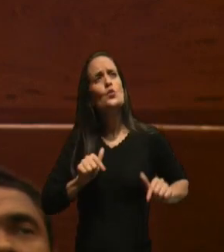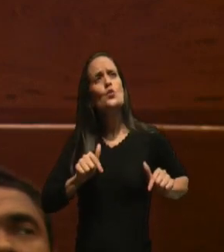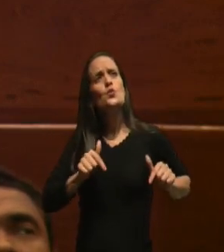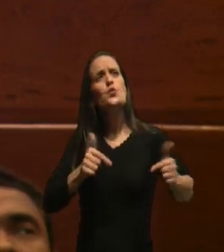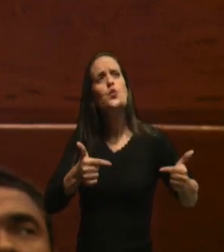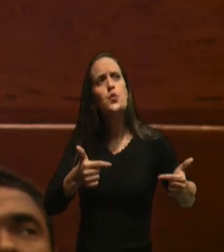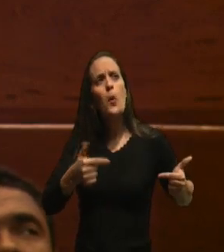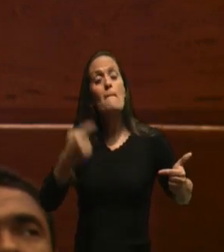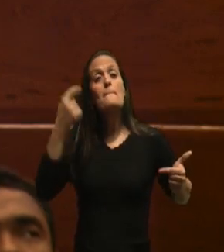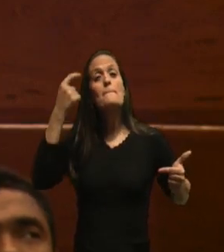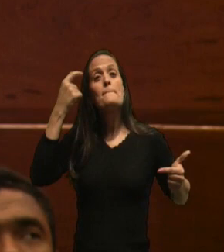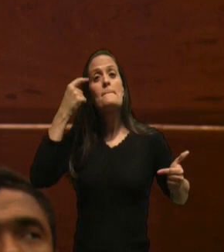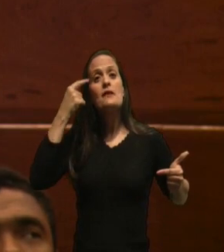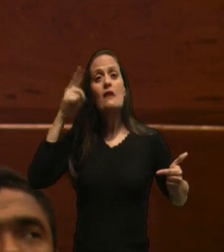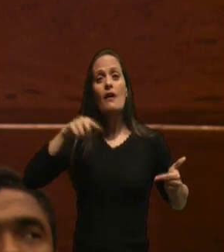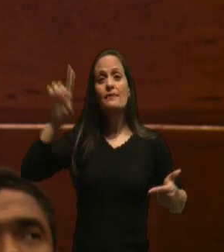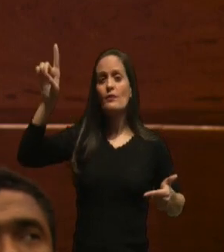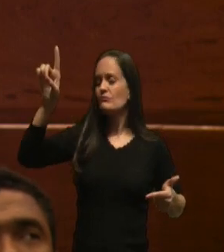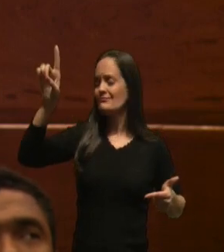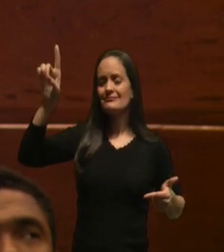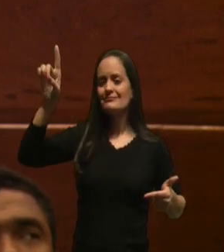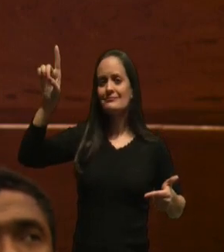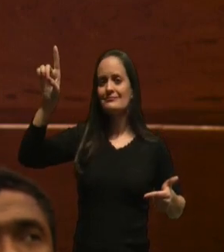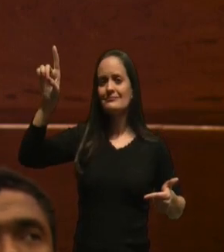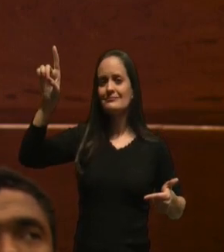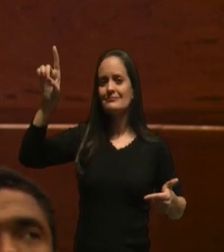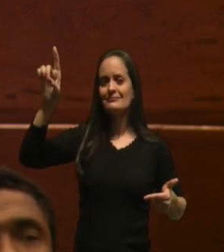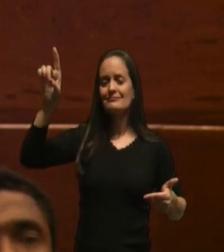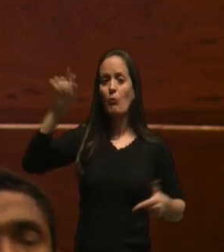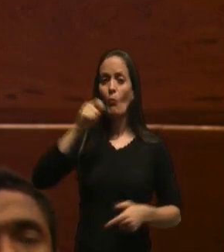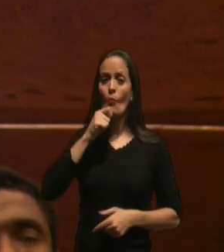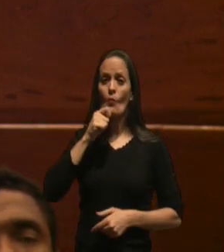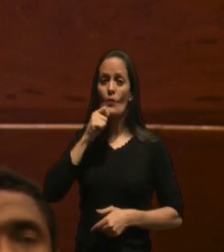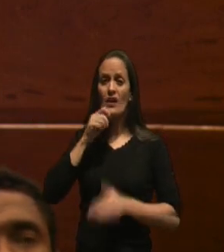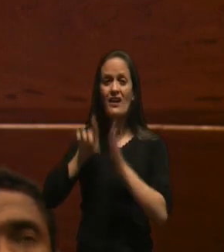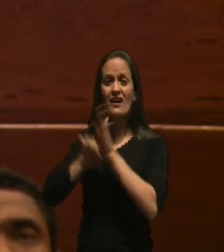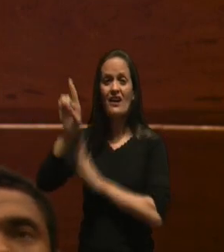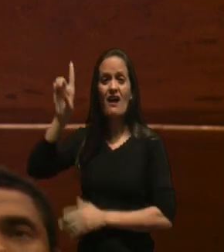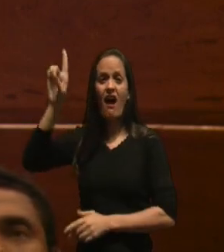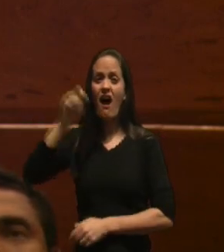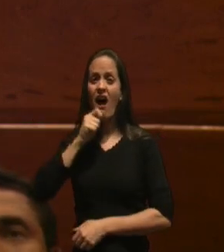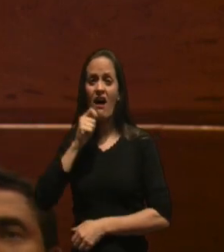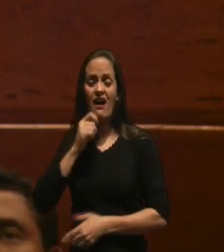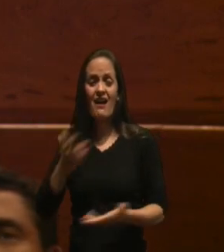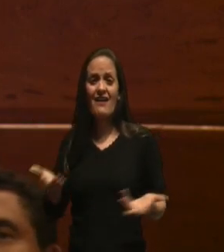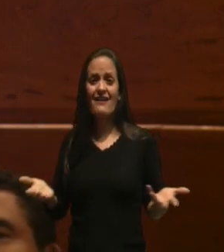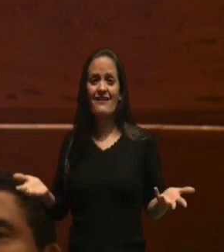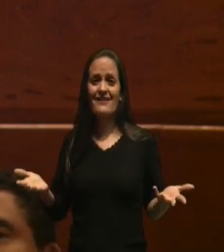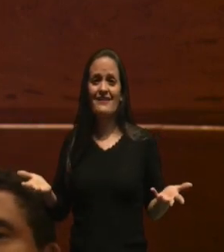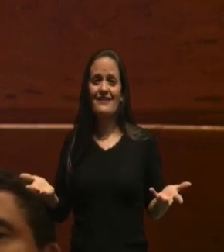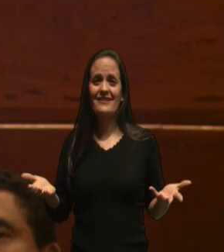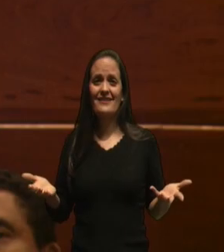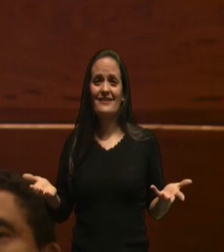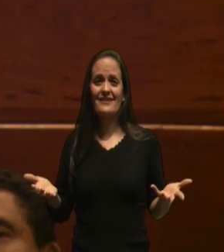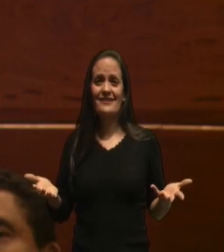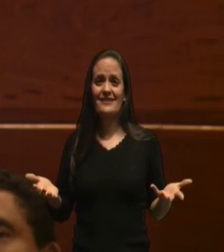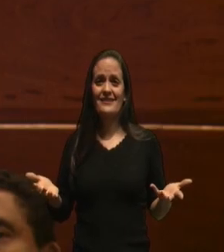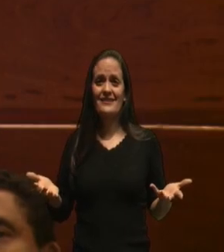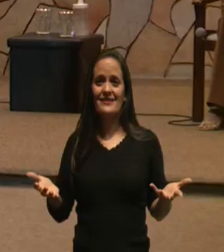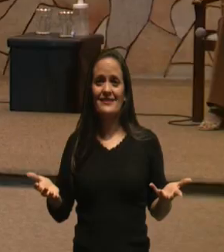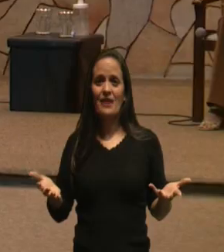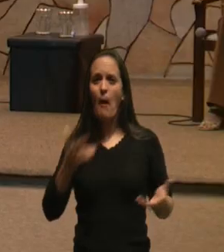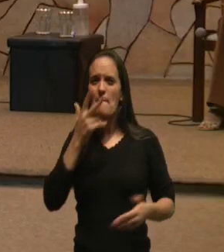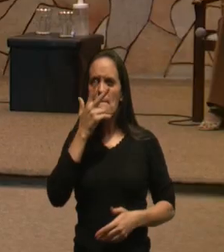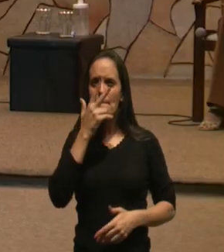de Deus, a luta do Senhor, mas não estão, porque não consultam ao Senhor. A luta parece,